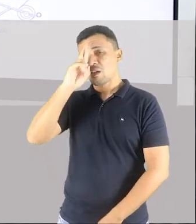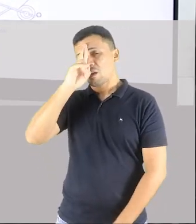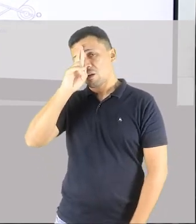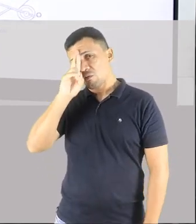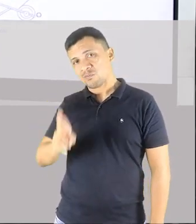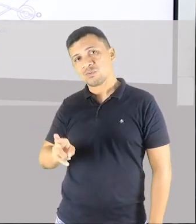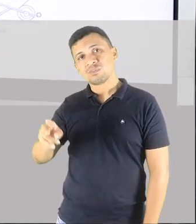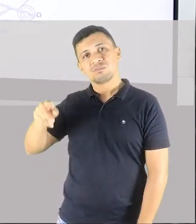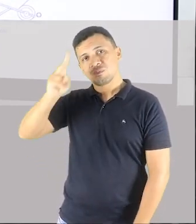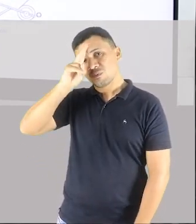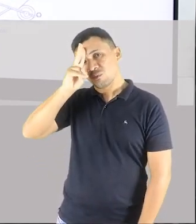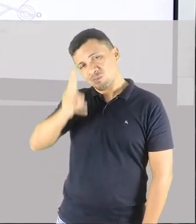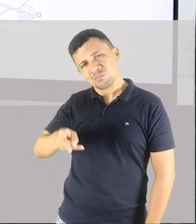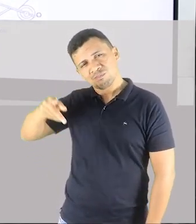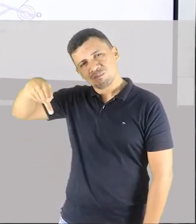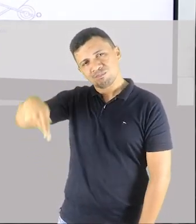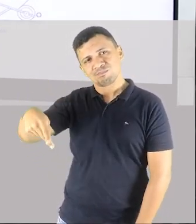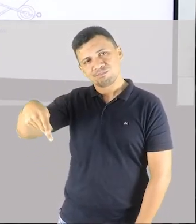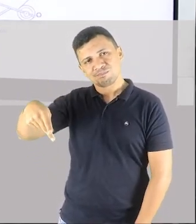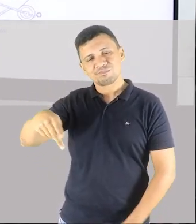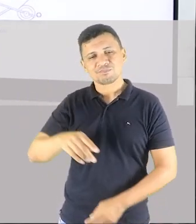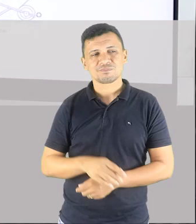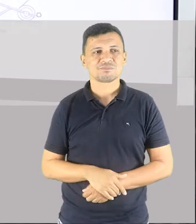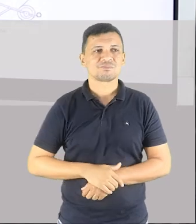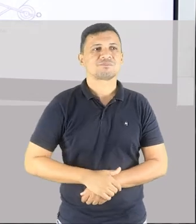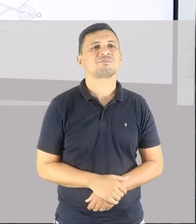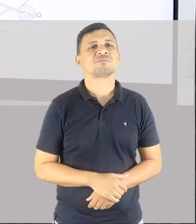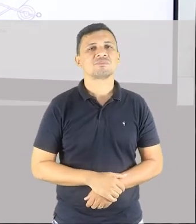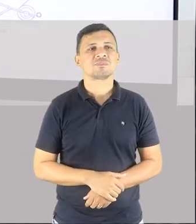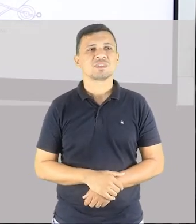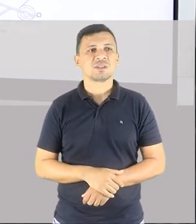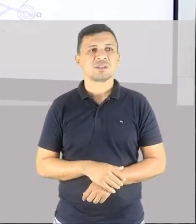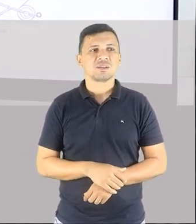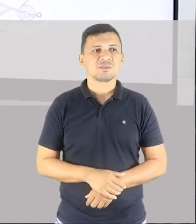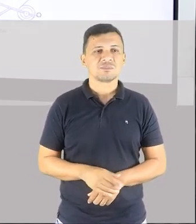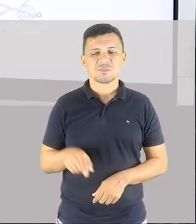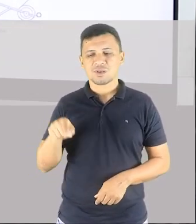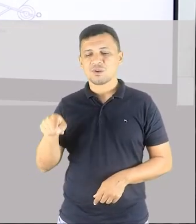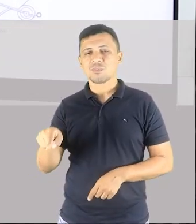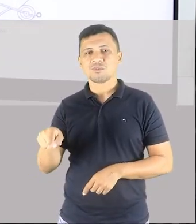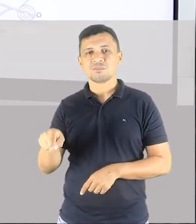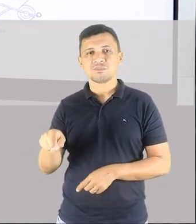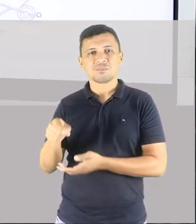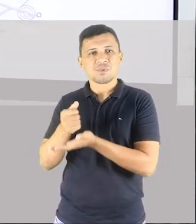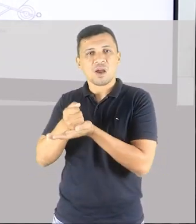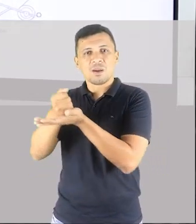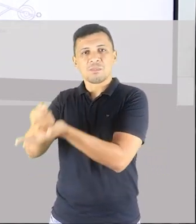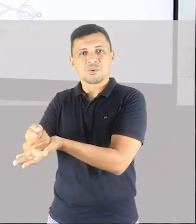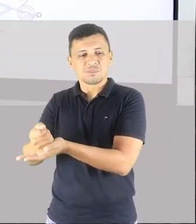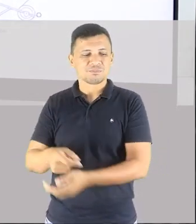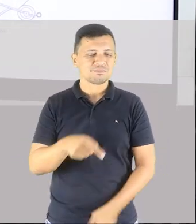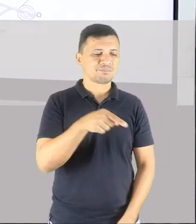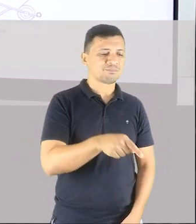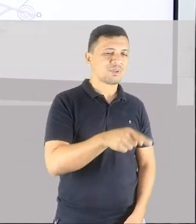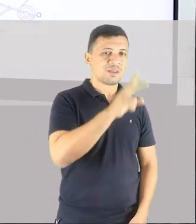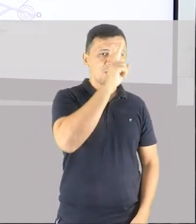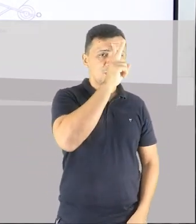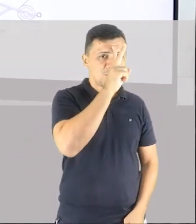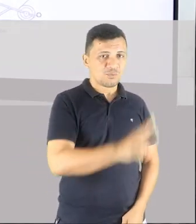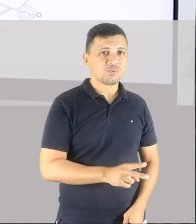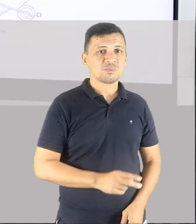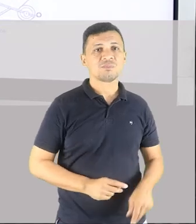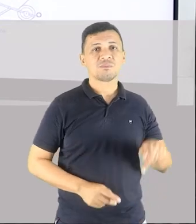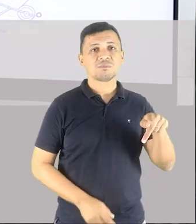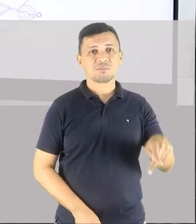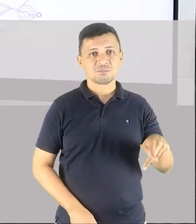tá? Olha aqui, ó, ponto de apoio de um lado, força potente do outro e a força resistente bem no